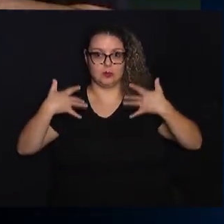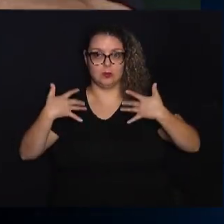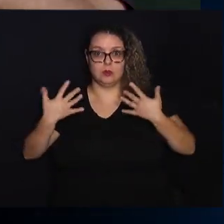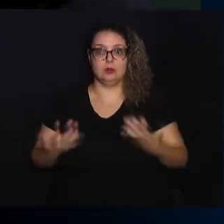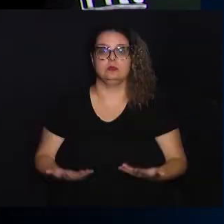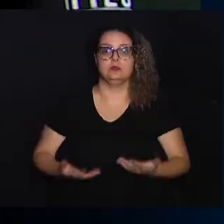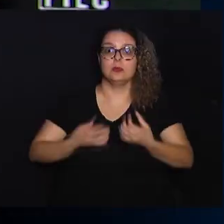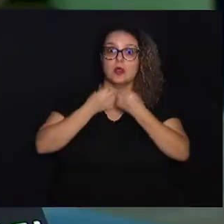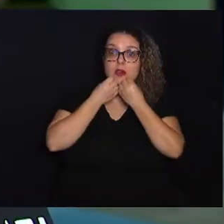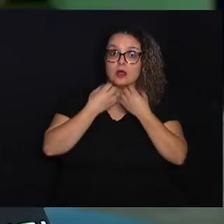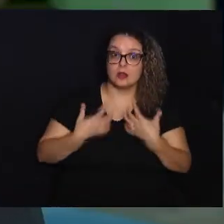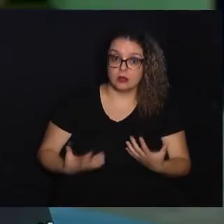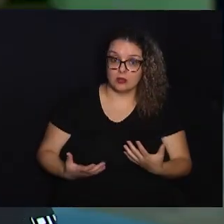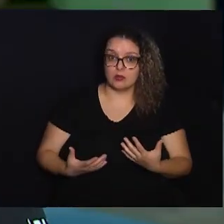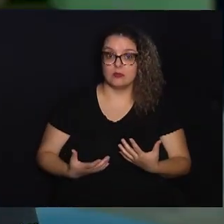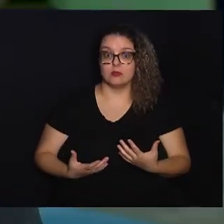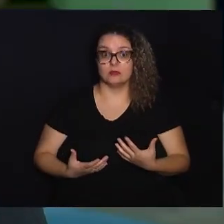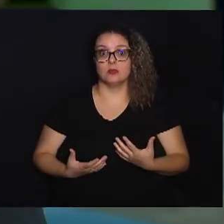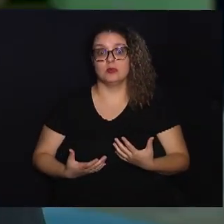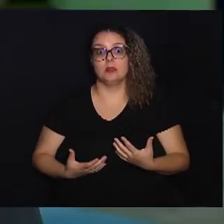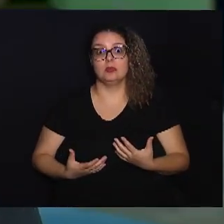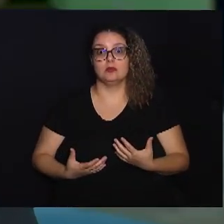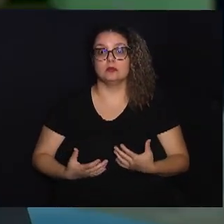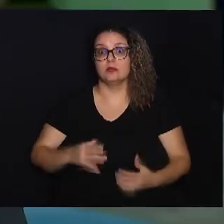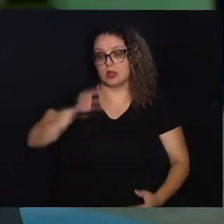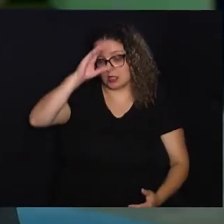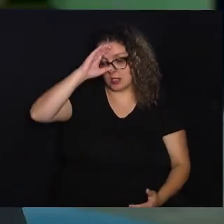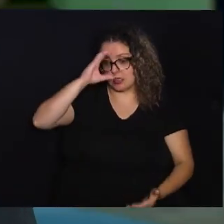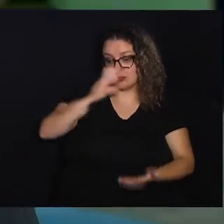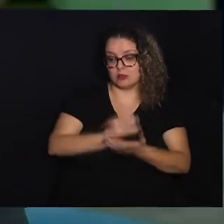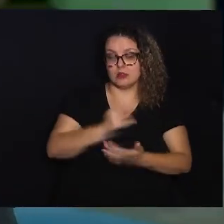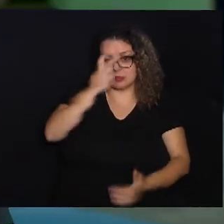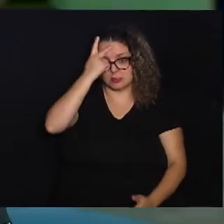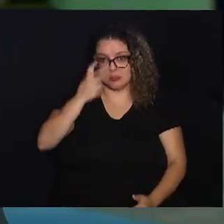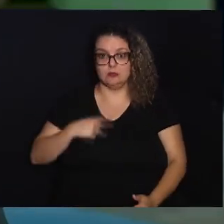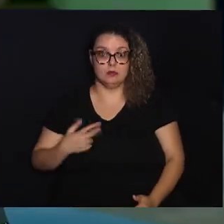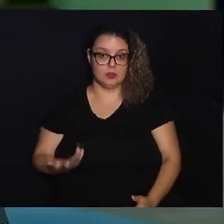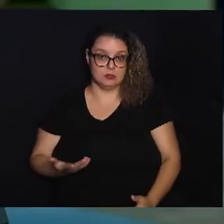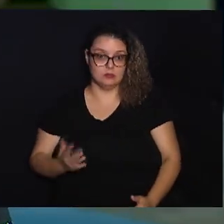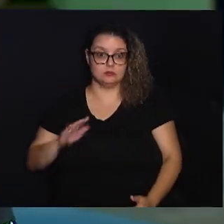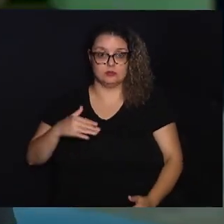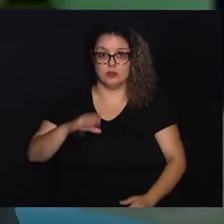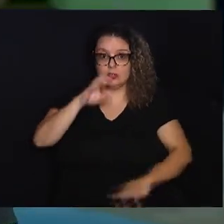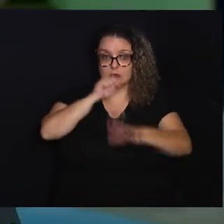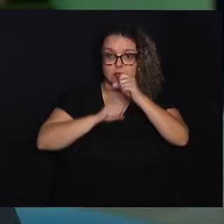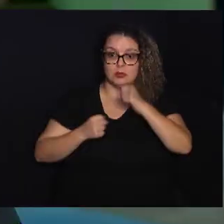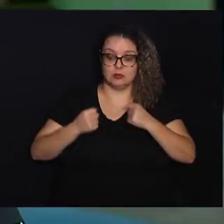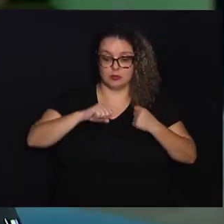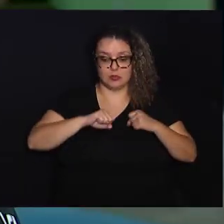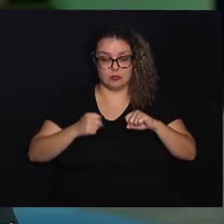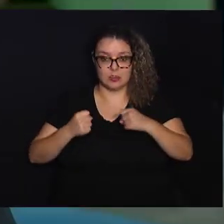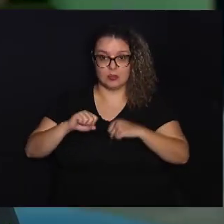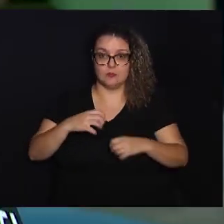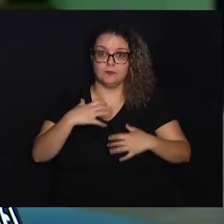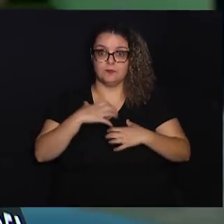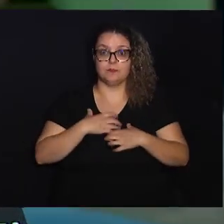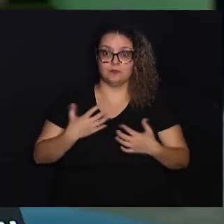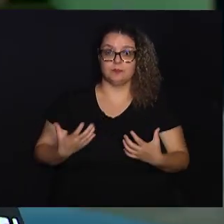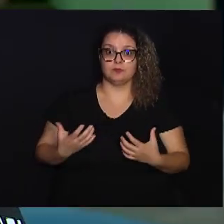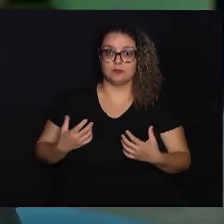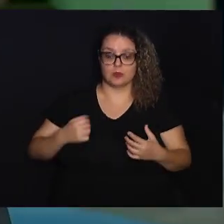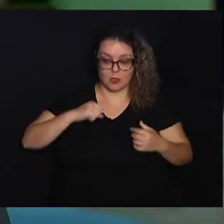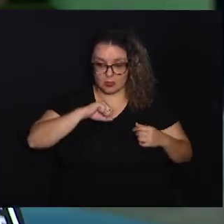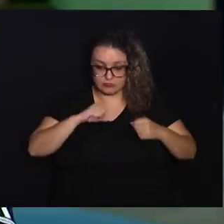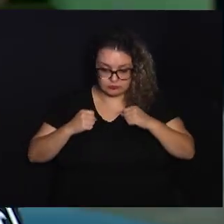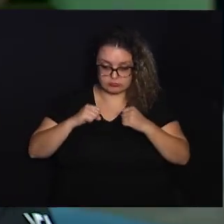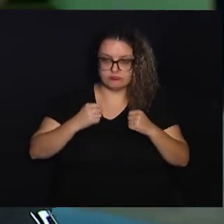você transpirar, é muito bom para você adquirir autoconfiança, né? A partir do momento que você aprende a lutar, você